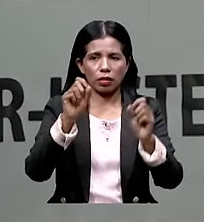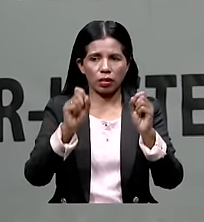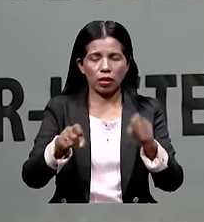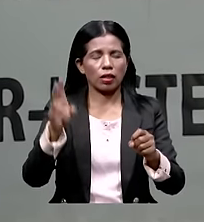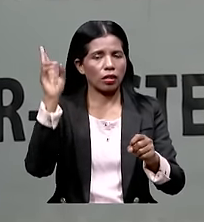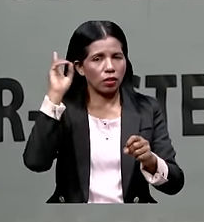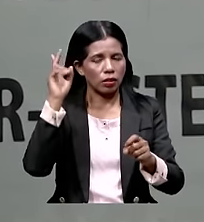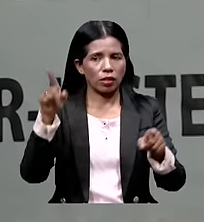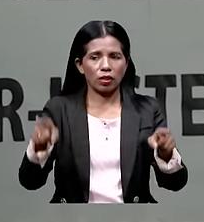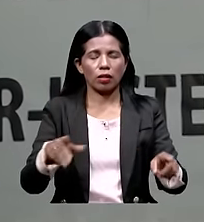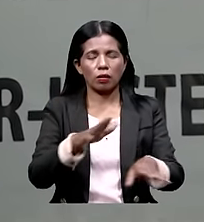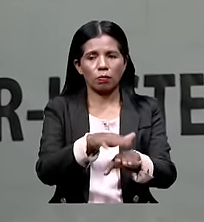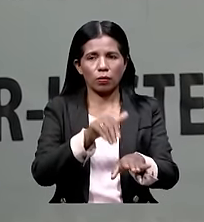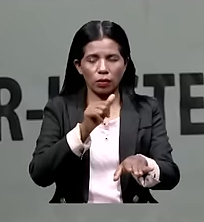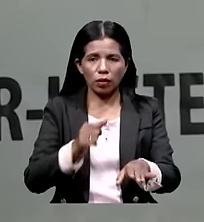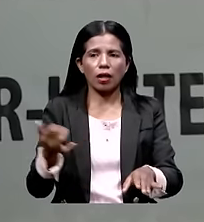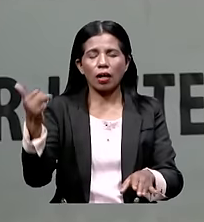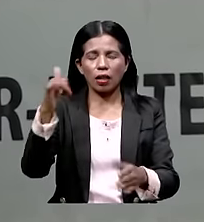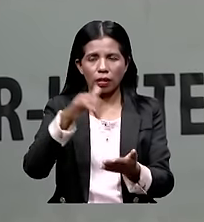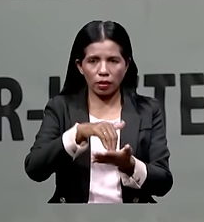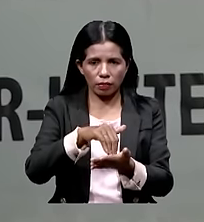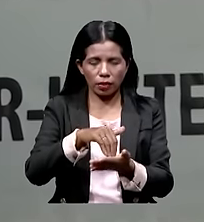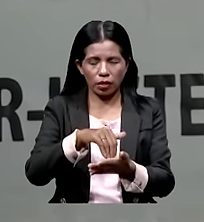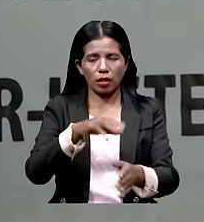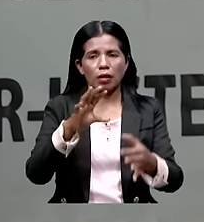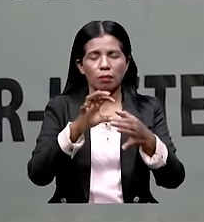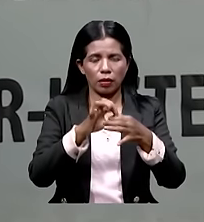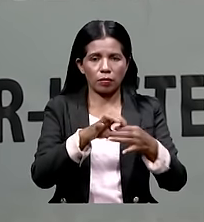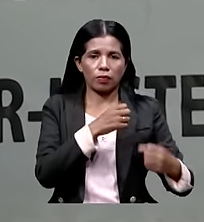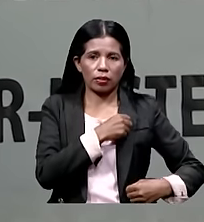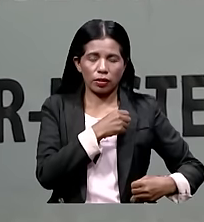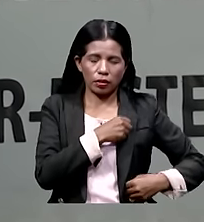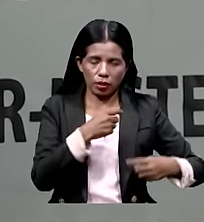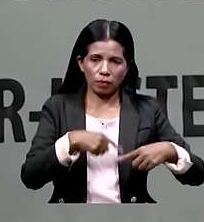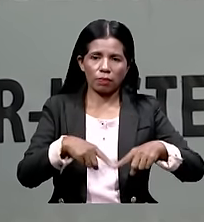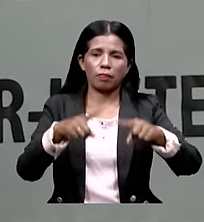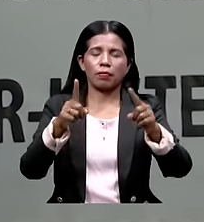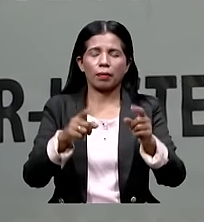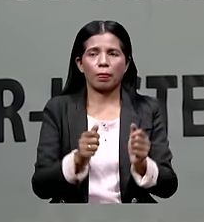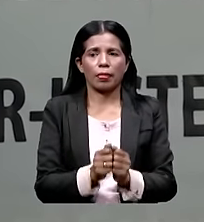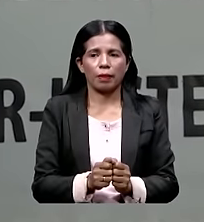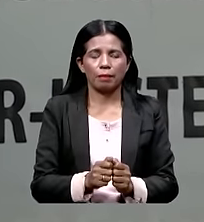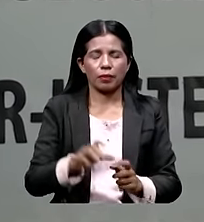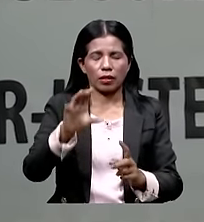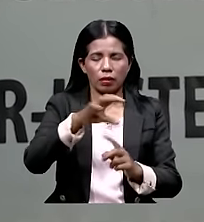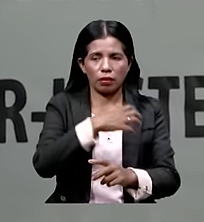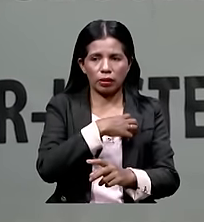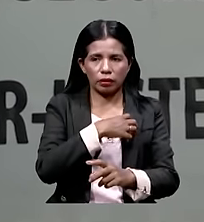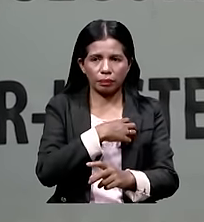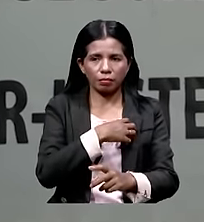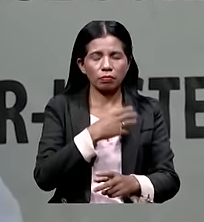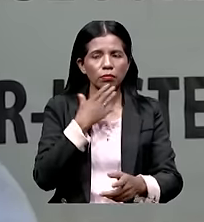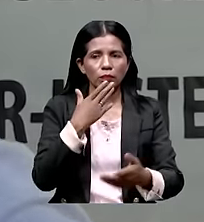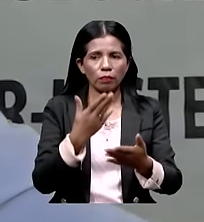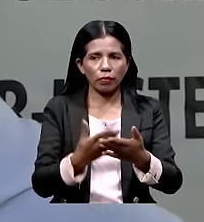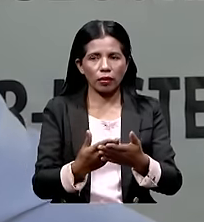dane dada ricas fali. Membro sir ne be makia karaik ne tam komando in sefi ni ne orde ne di makas